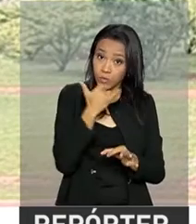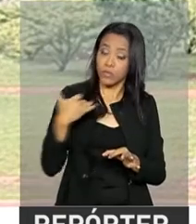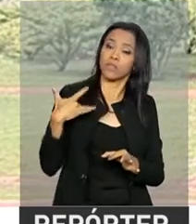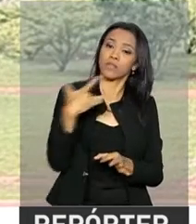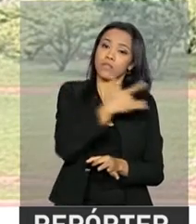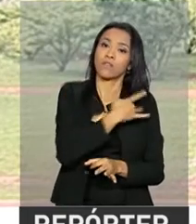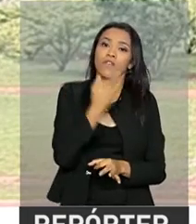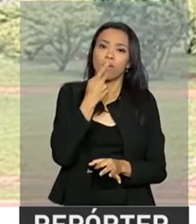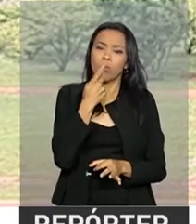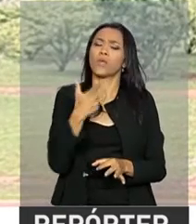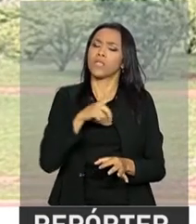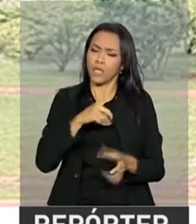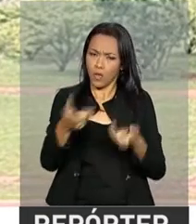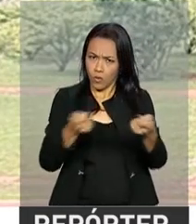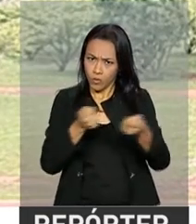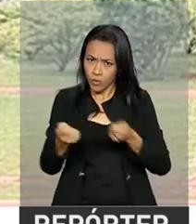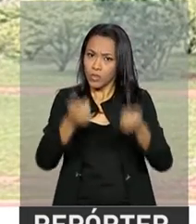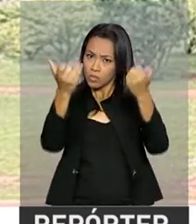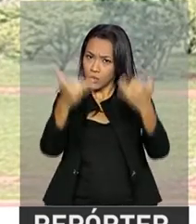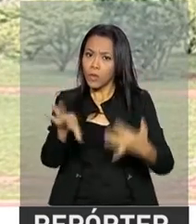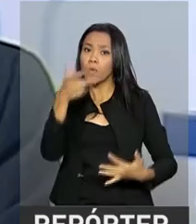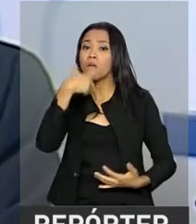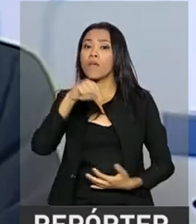e explicou quem deve se vacinar.